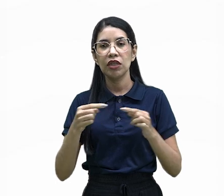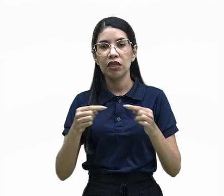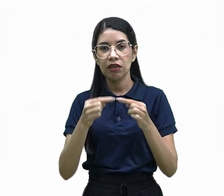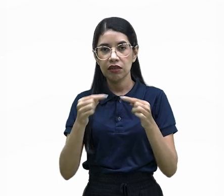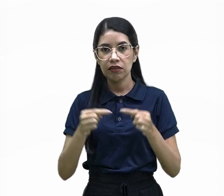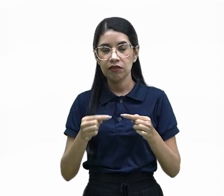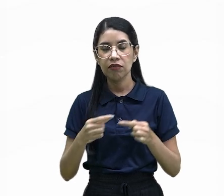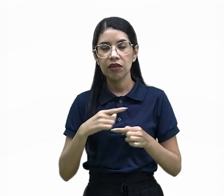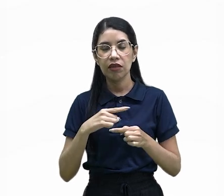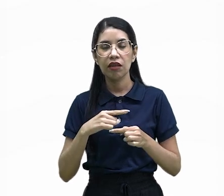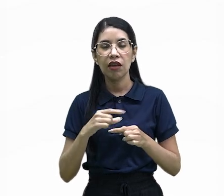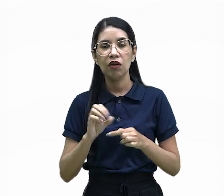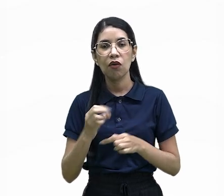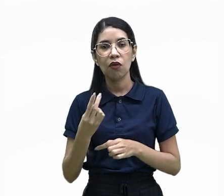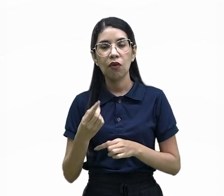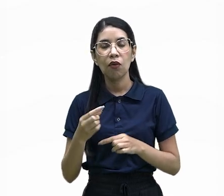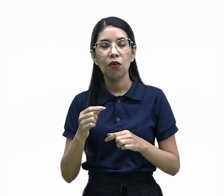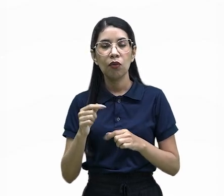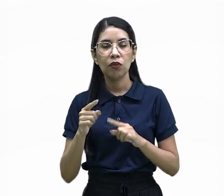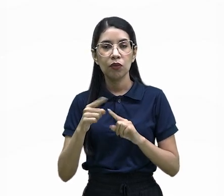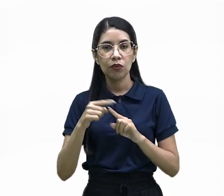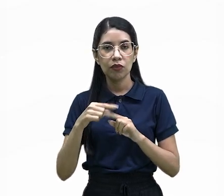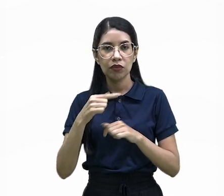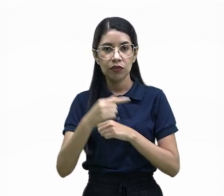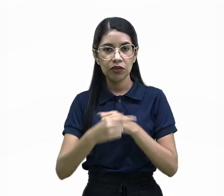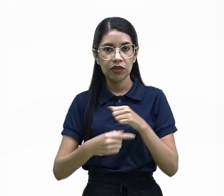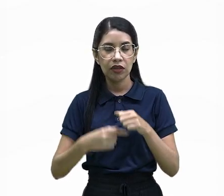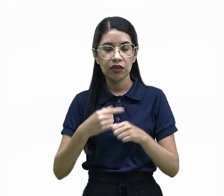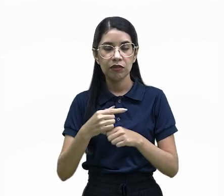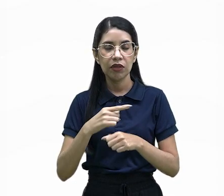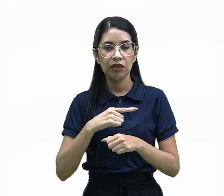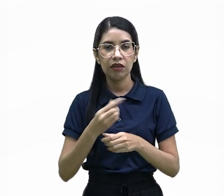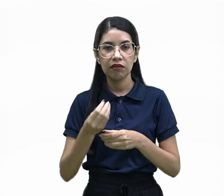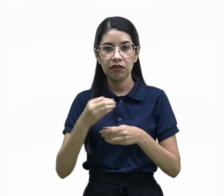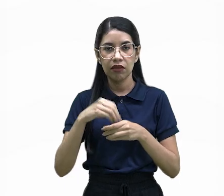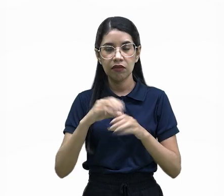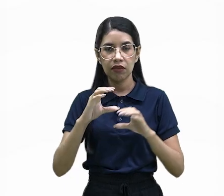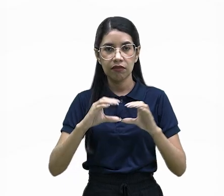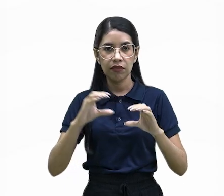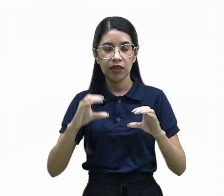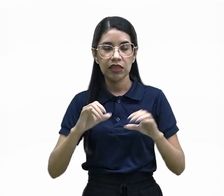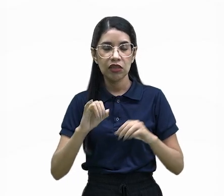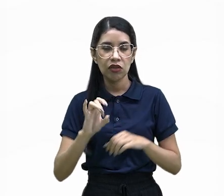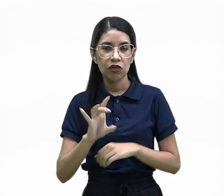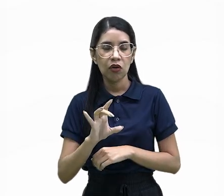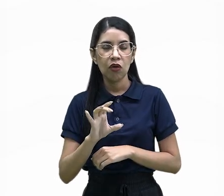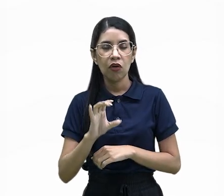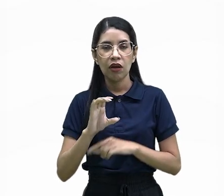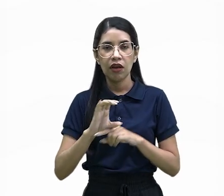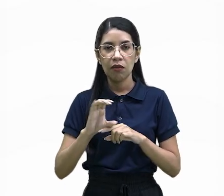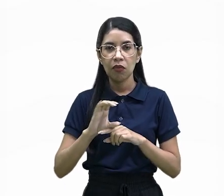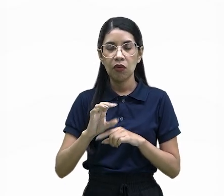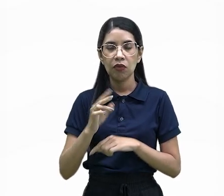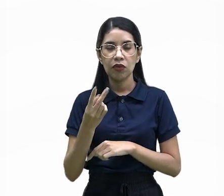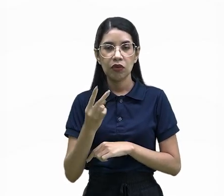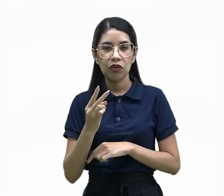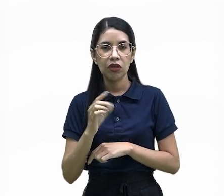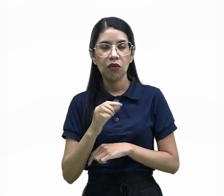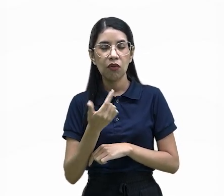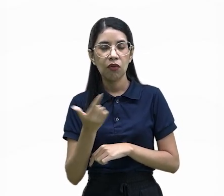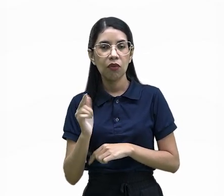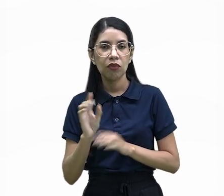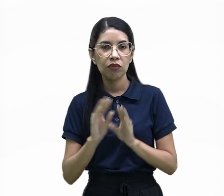nessa cadeia, ou os tipos de átomos que essa cadeia possui, né? Se é só carbono e hidrogênio, ou se possuem